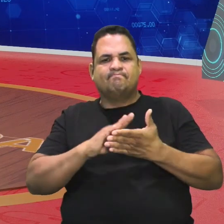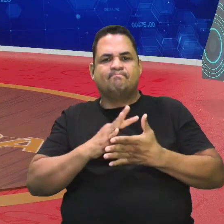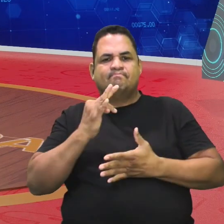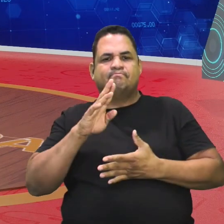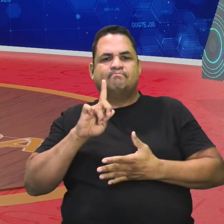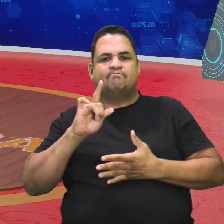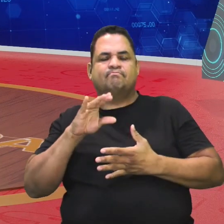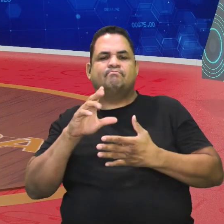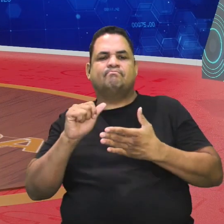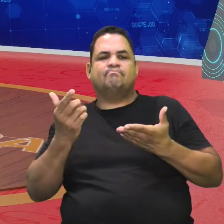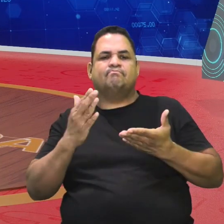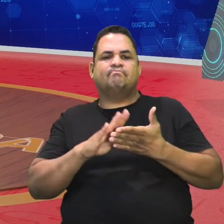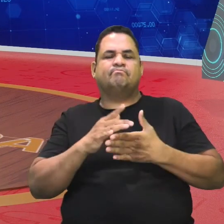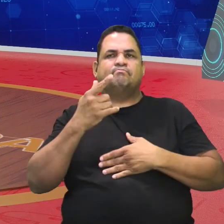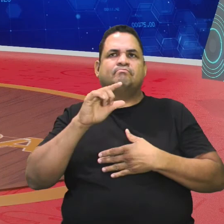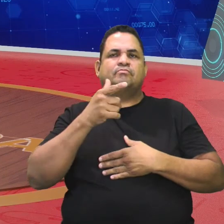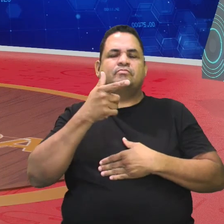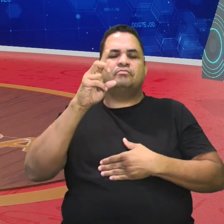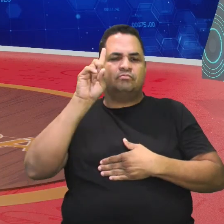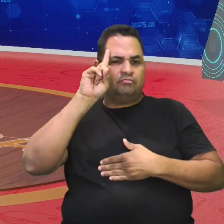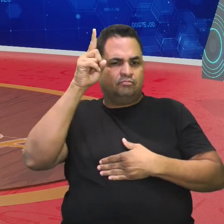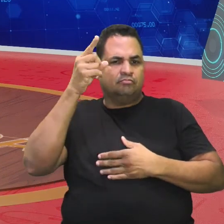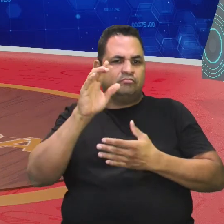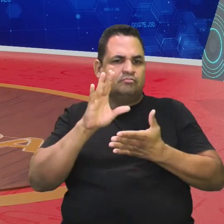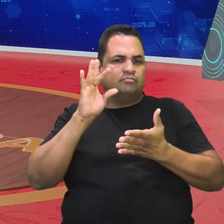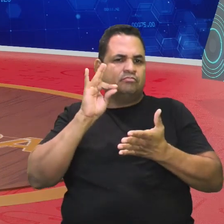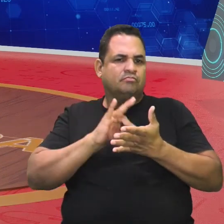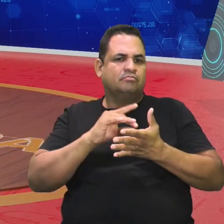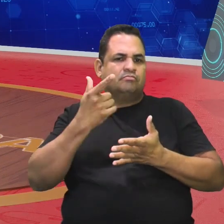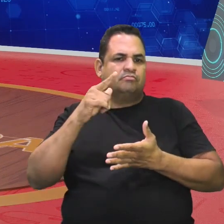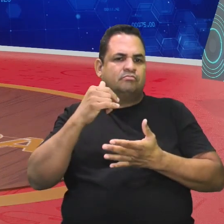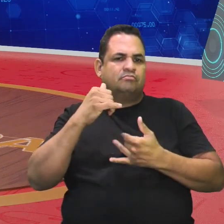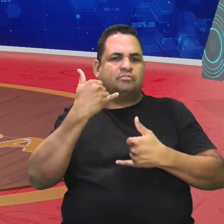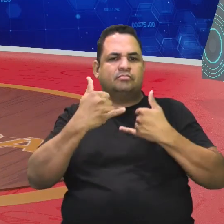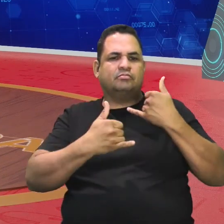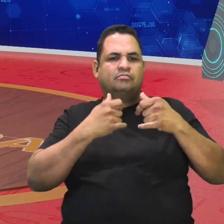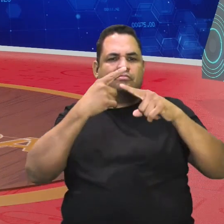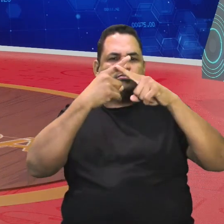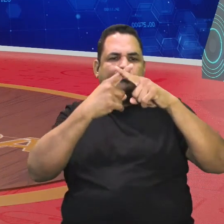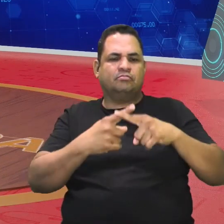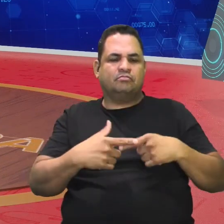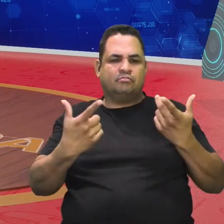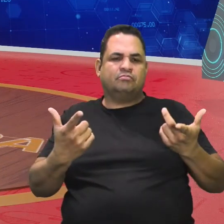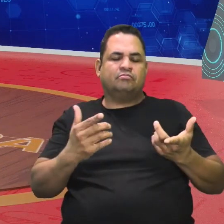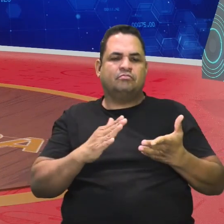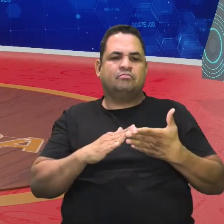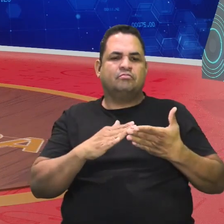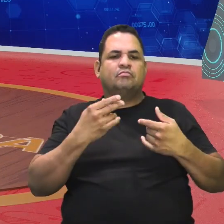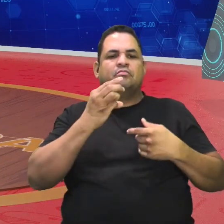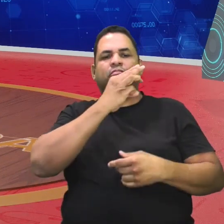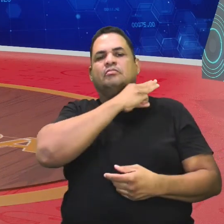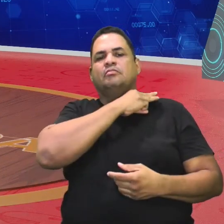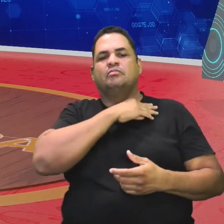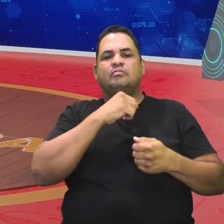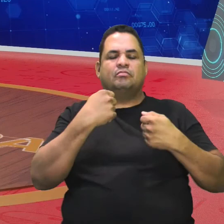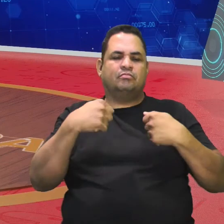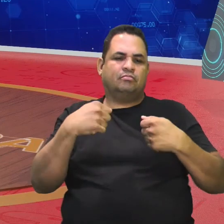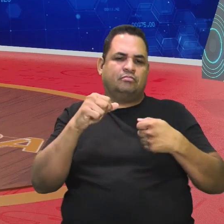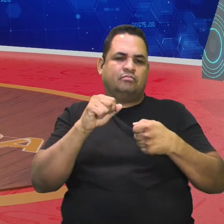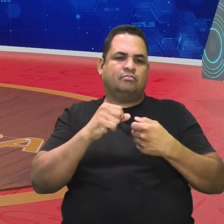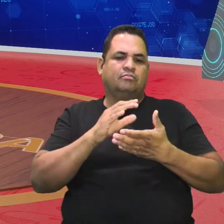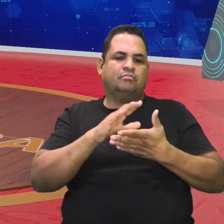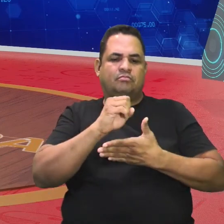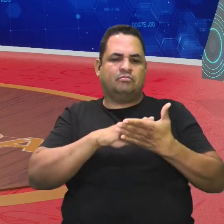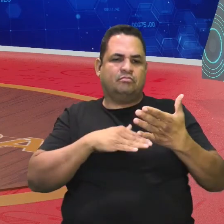Tangram e outras ideias, mas realmente não teve a gincana para vocês. Mas o terceirão precisa fazer o simulado por